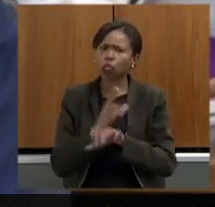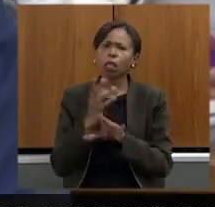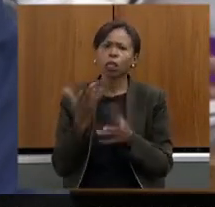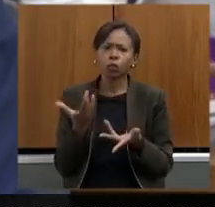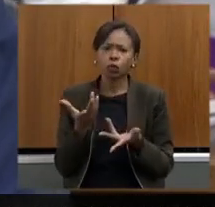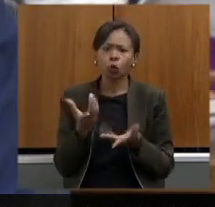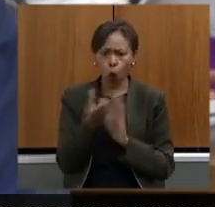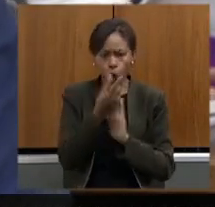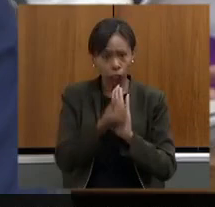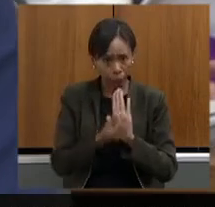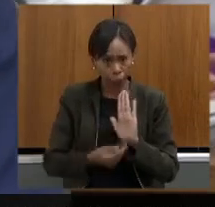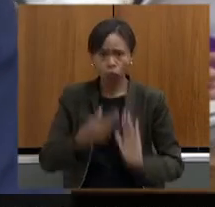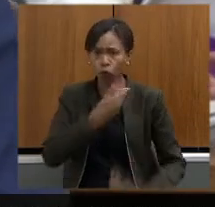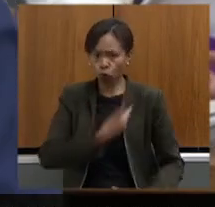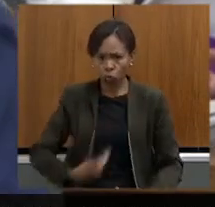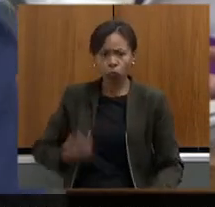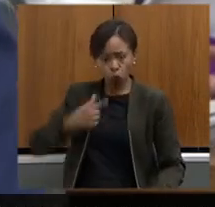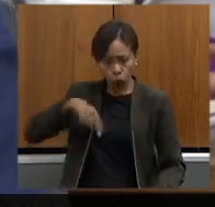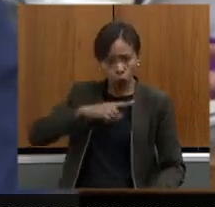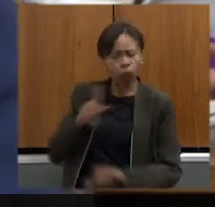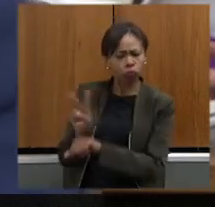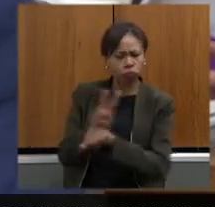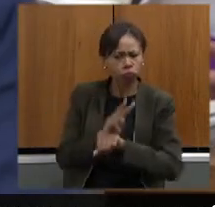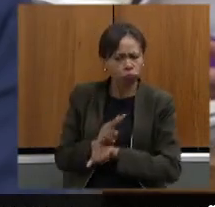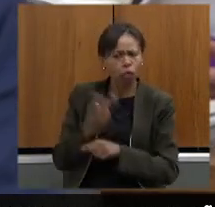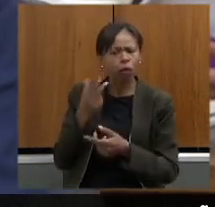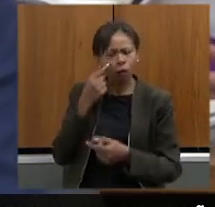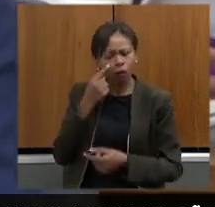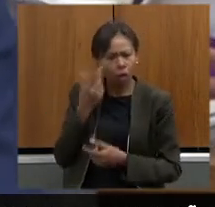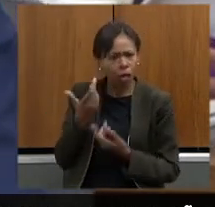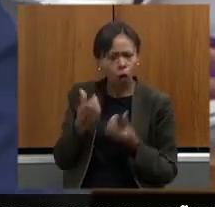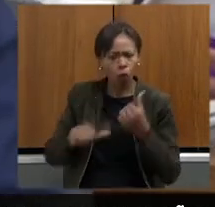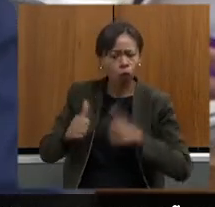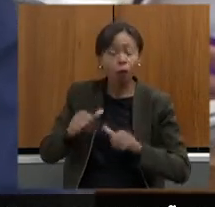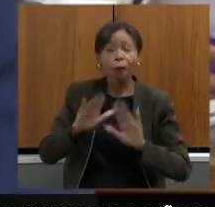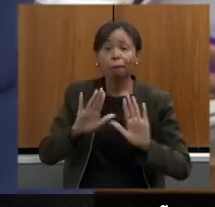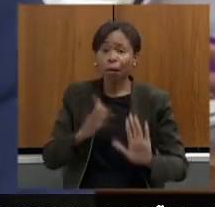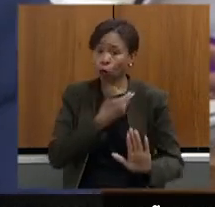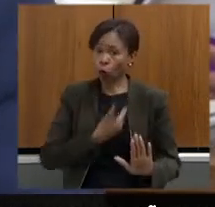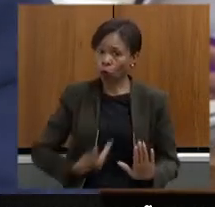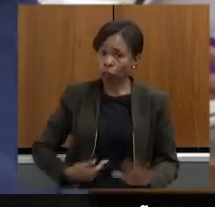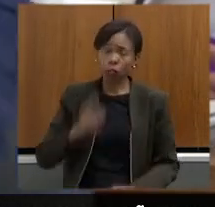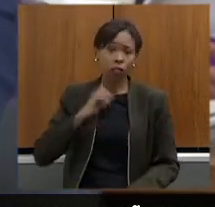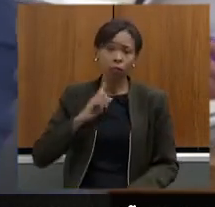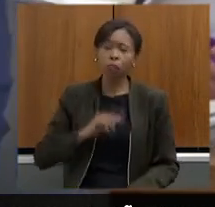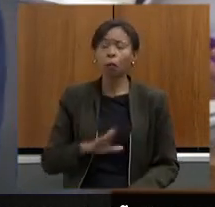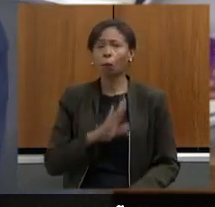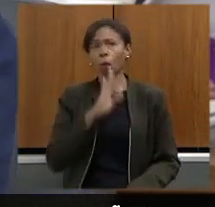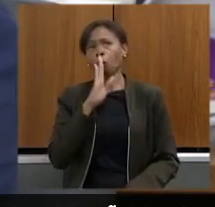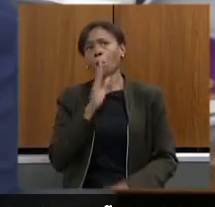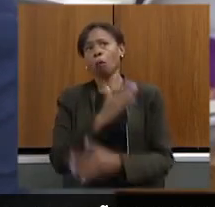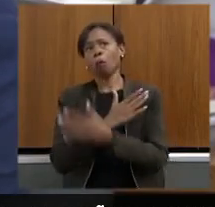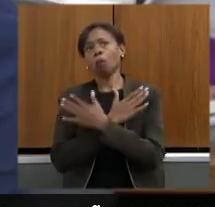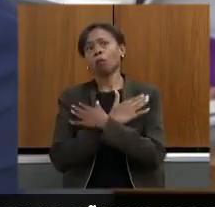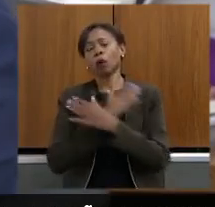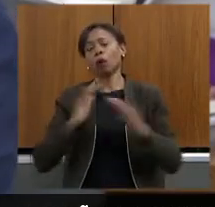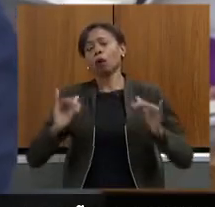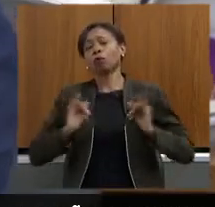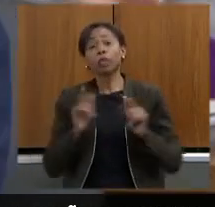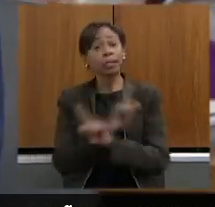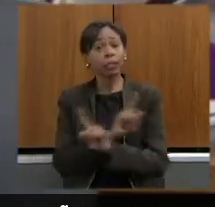legítimos fiscalizadores tenham em mente que Minas Gerais vão ficar lá passiva do Governo do Estado não ficará passivo irá trabalhar agora